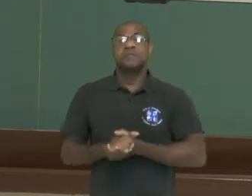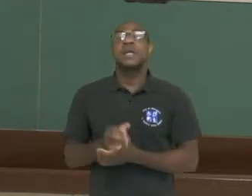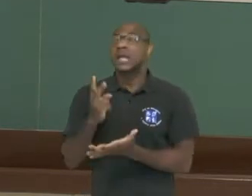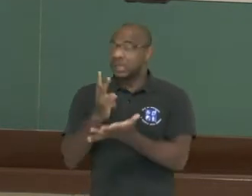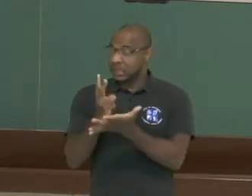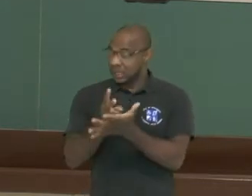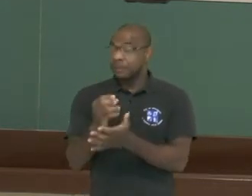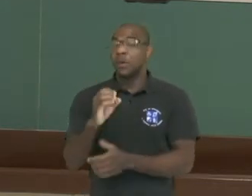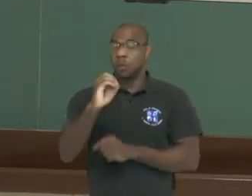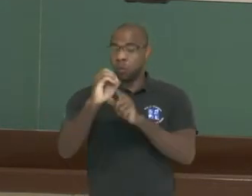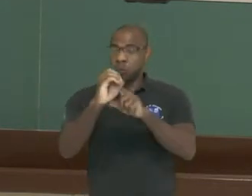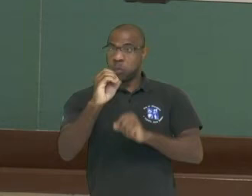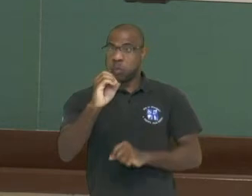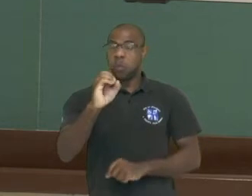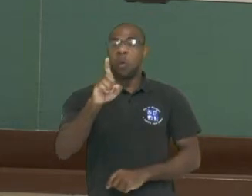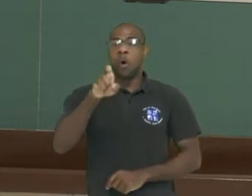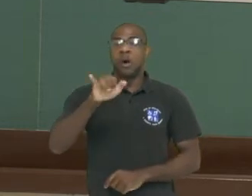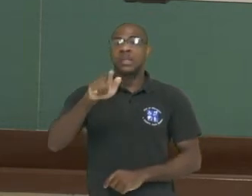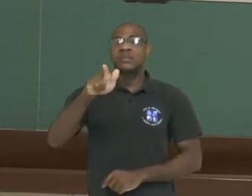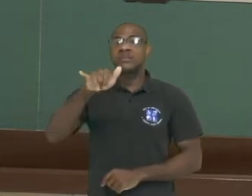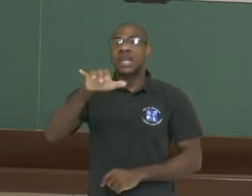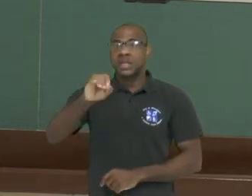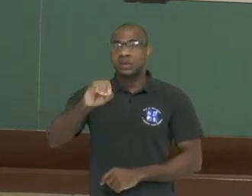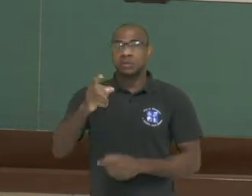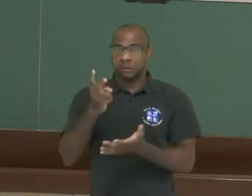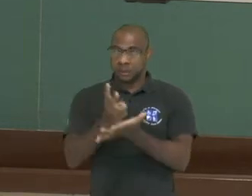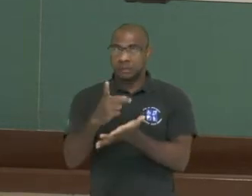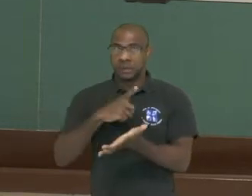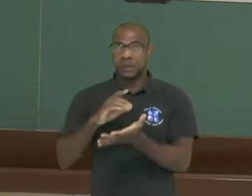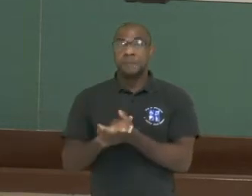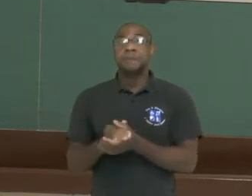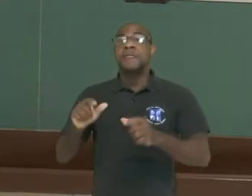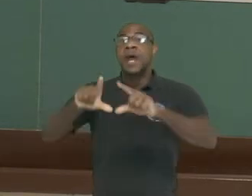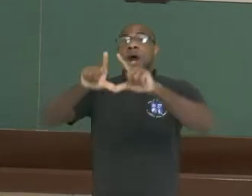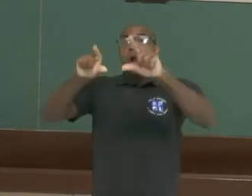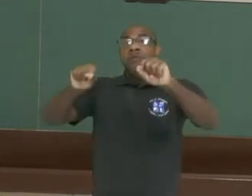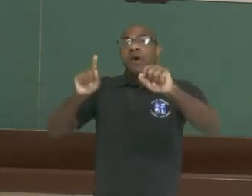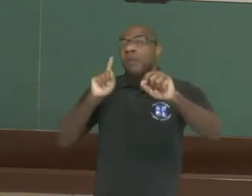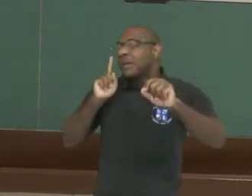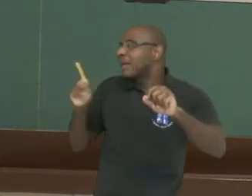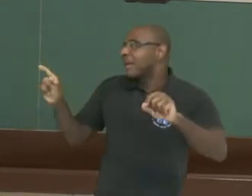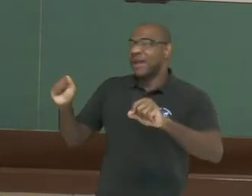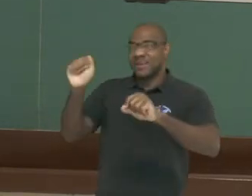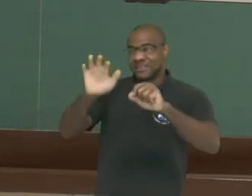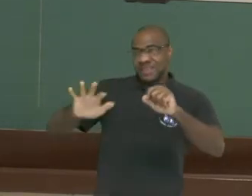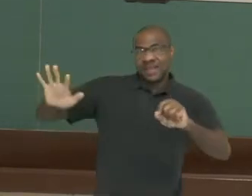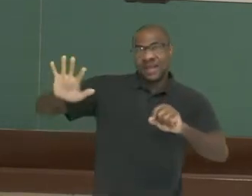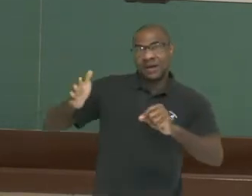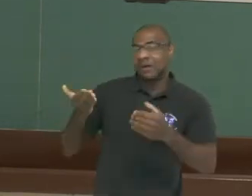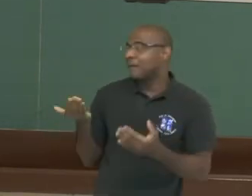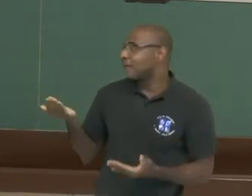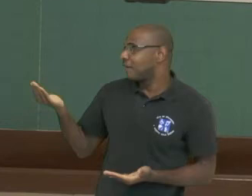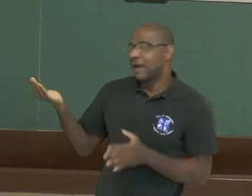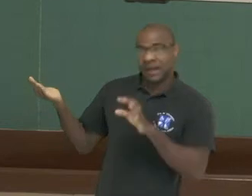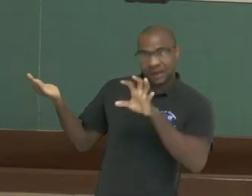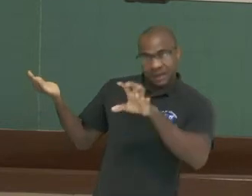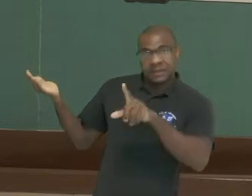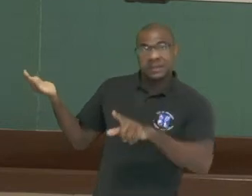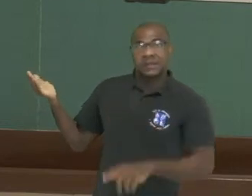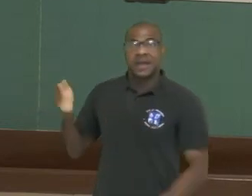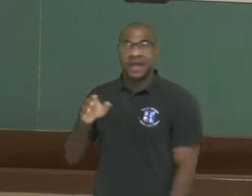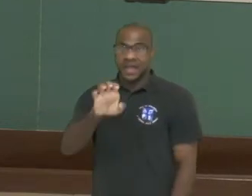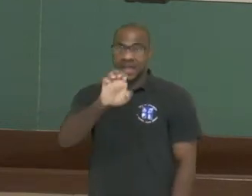sempre o oxigênio. A partir dessa definição, a fórmula geral de um óxido vai ficar assim, ó. O